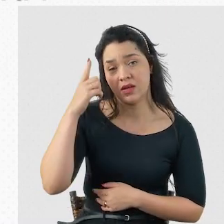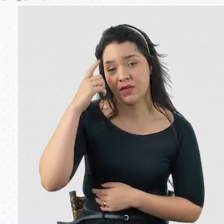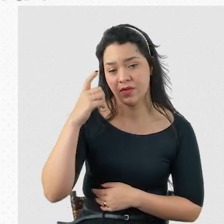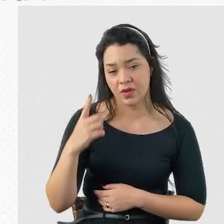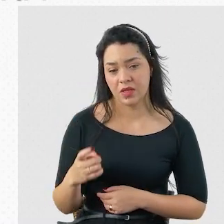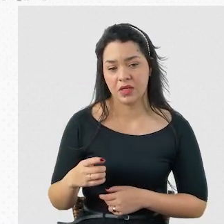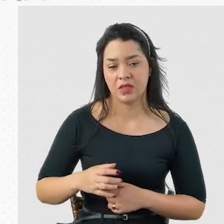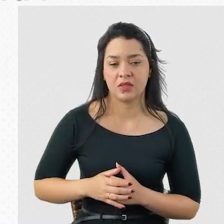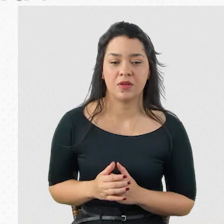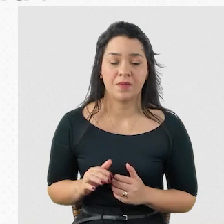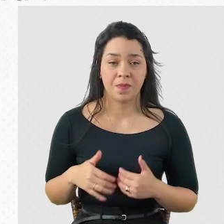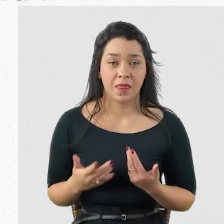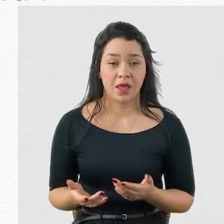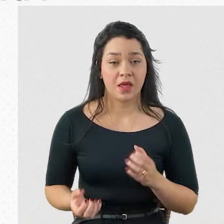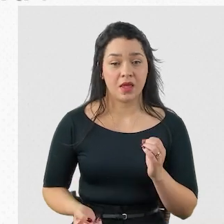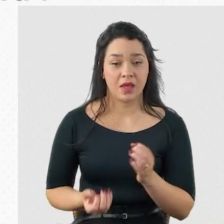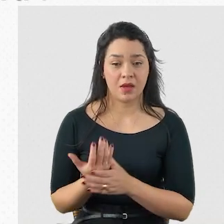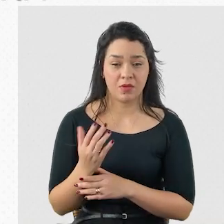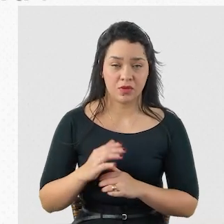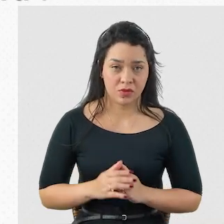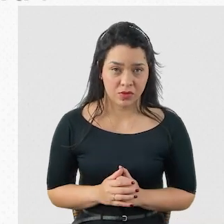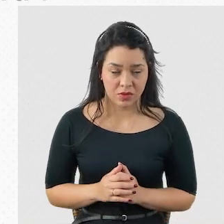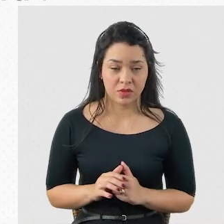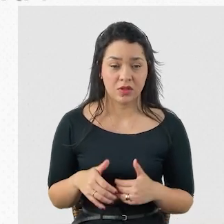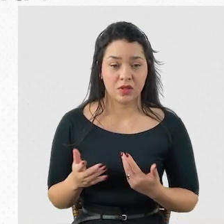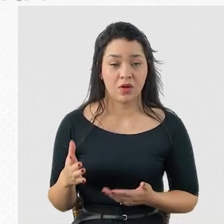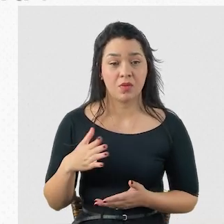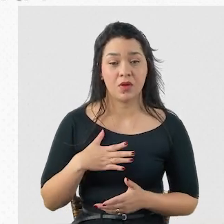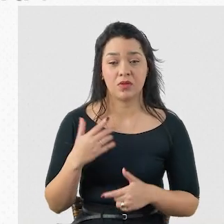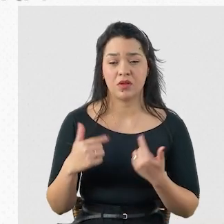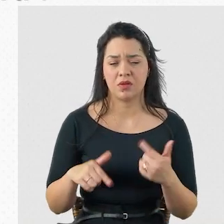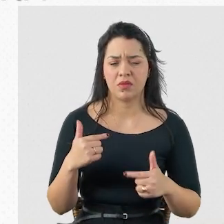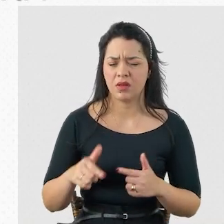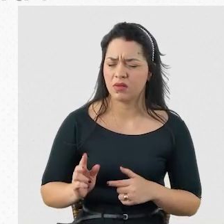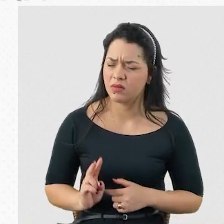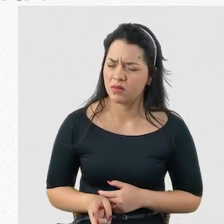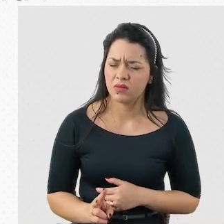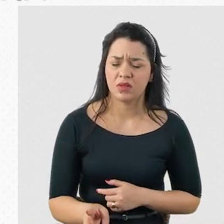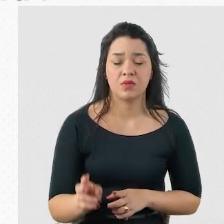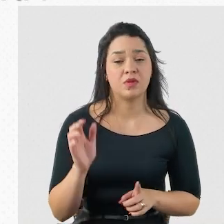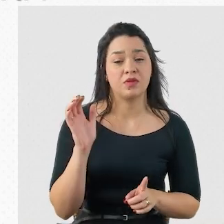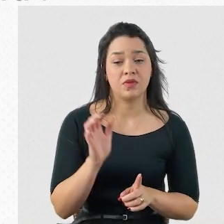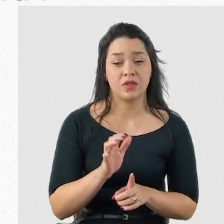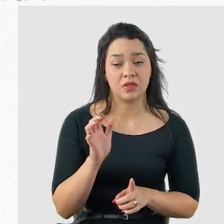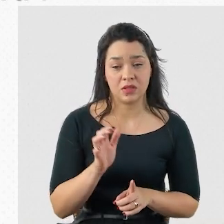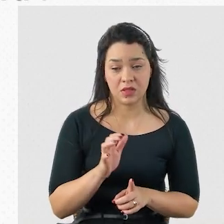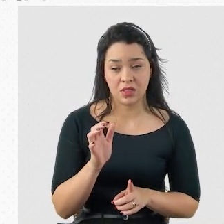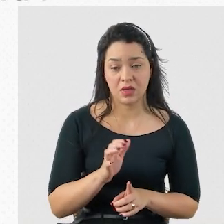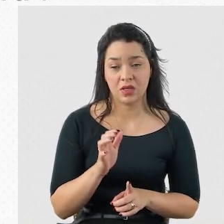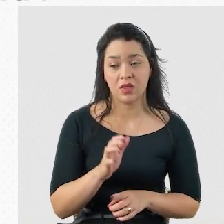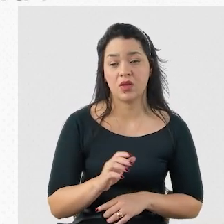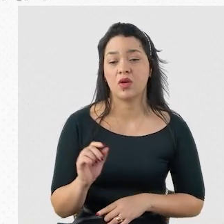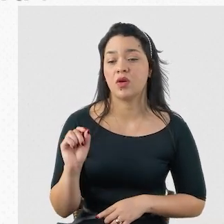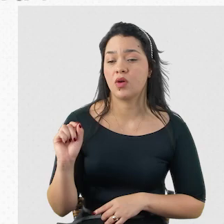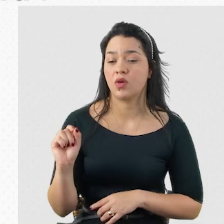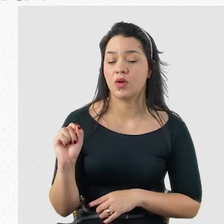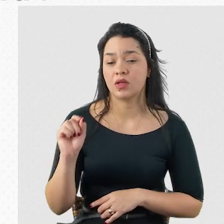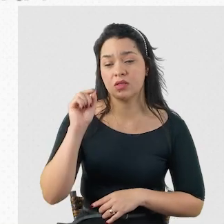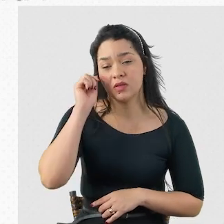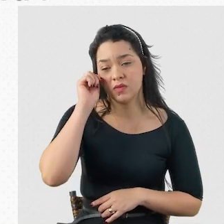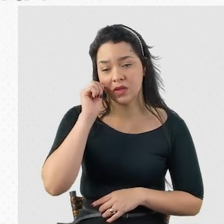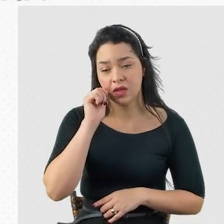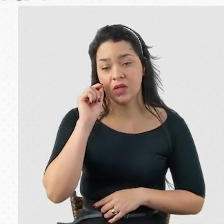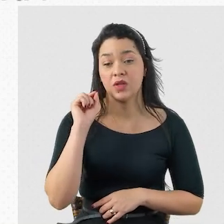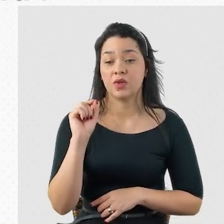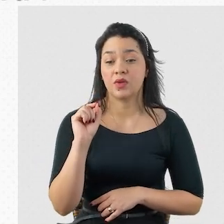entre outras coisas, e ela reproduz isso. Ela diz, meu trabalho sempre será influenciado pelo que é ser mulher